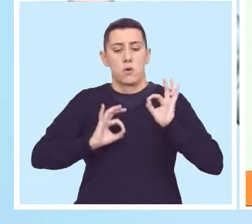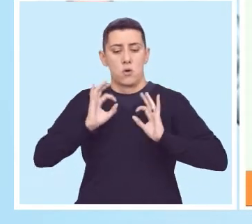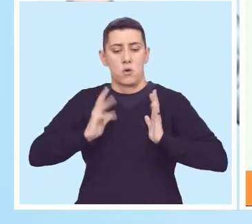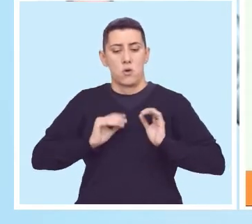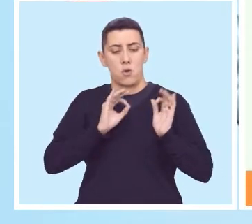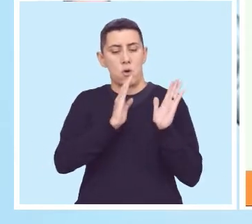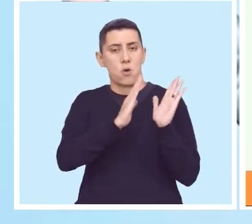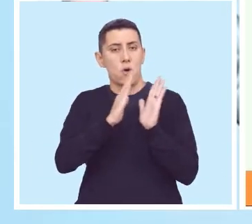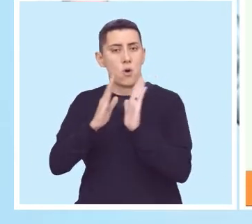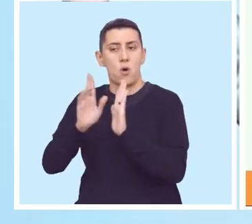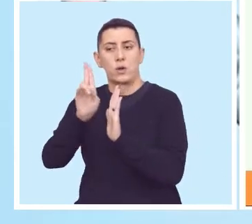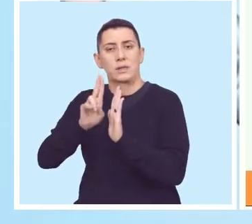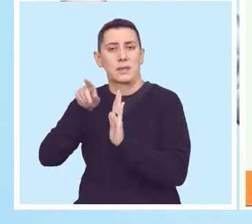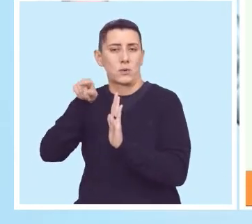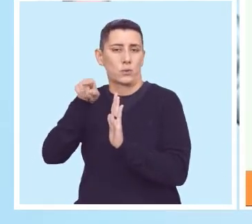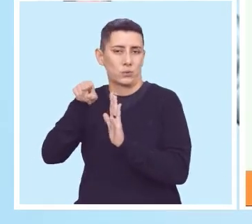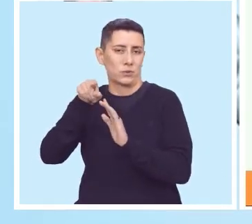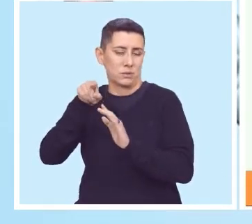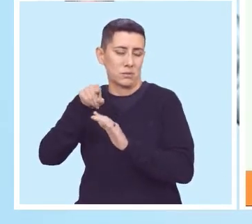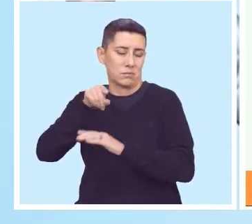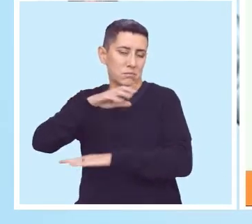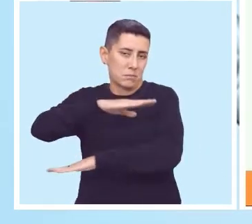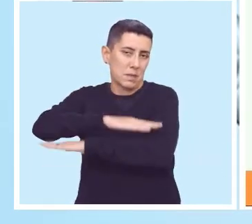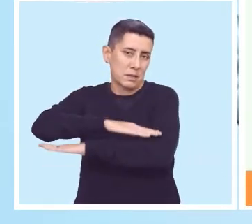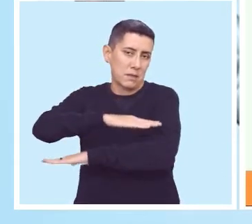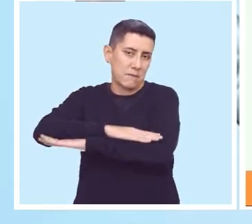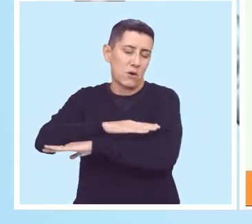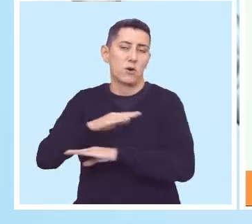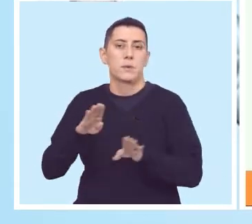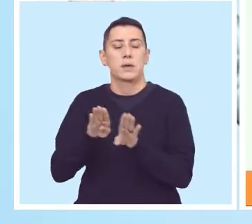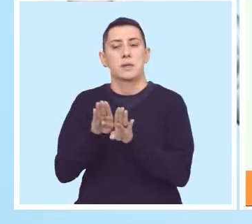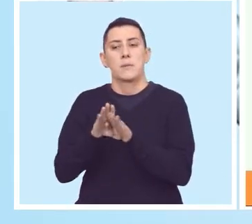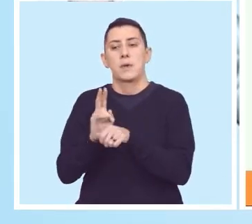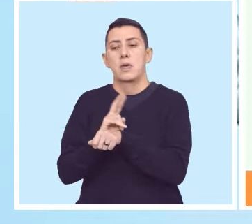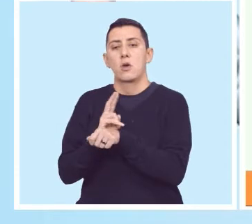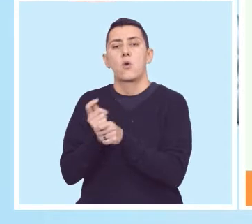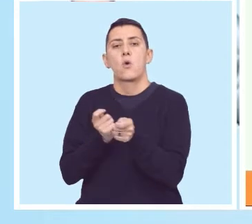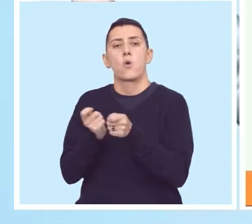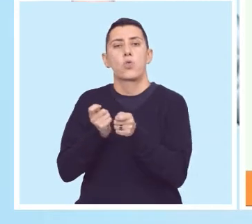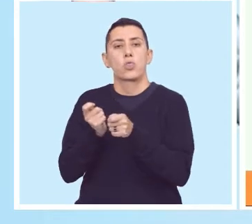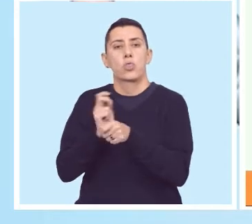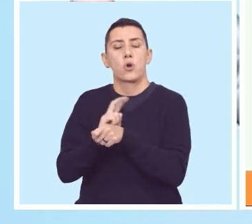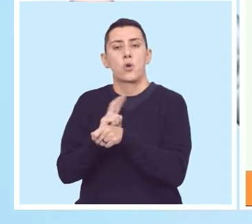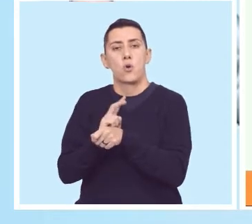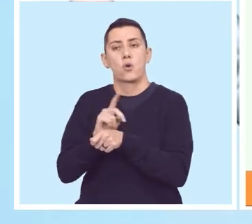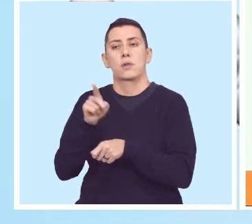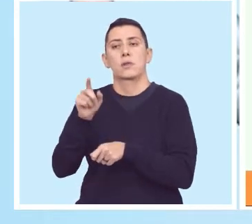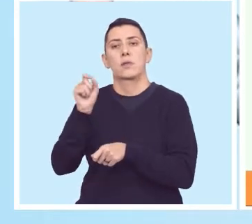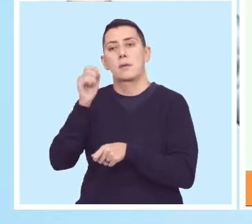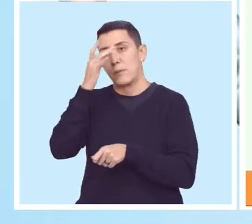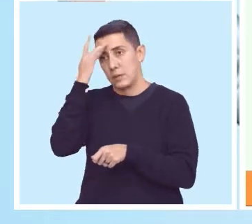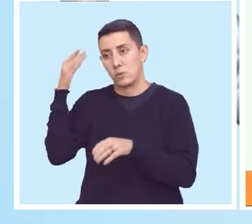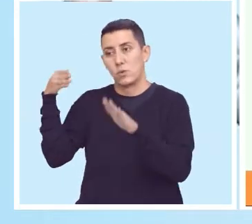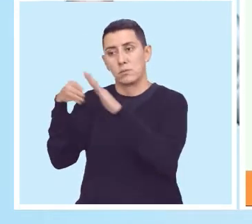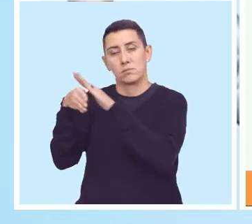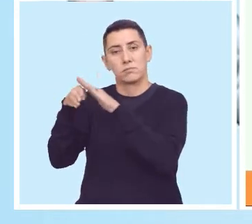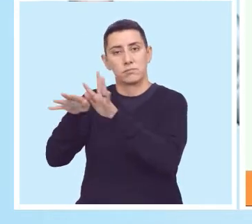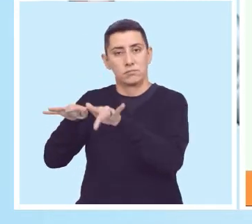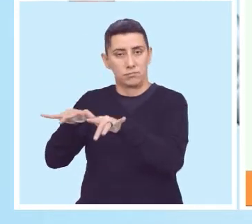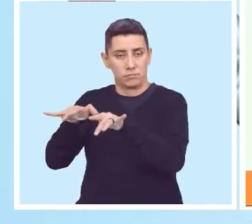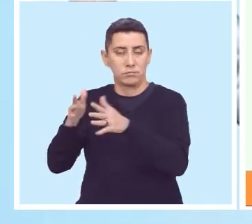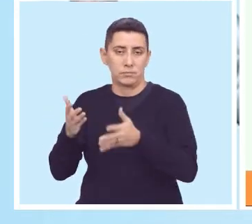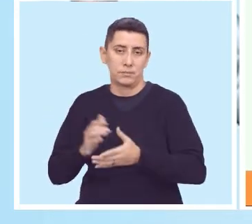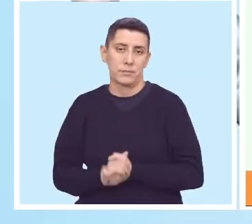aquela ferramenta. Então, nessa parte do controle de acesso, a gente consegue definir, olha, o usuário X